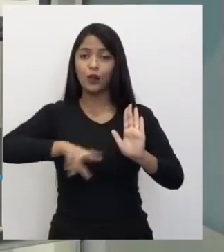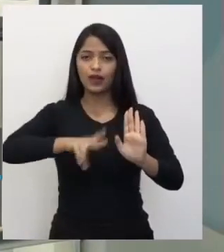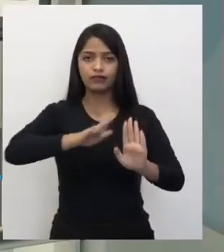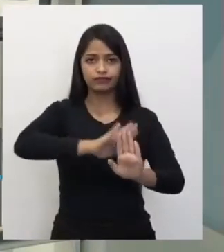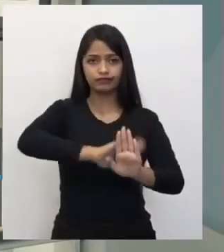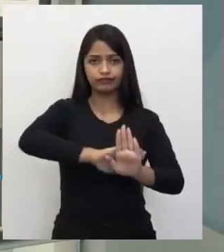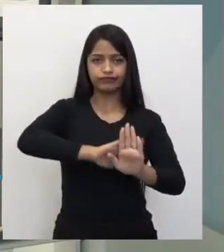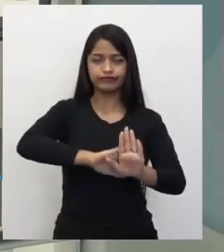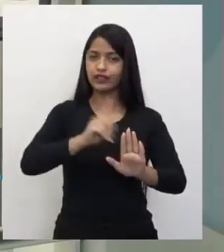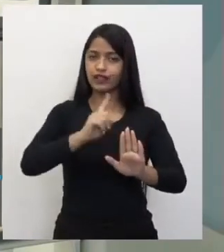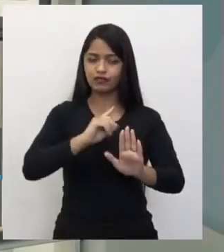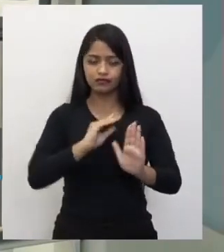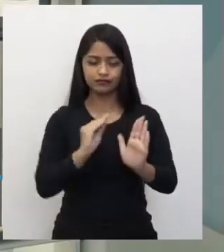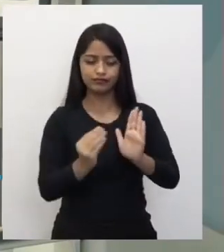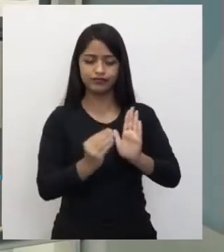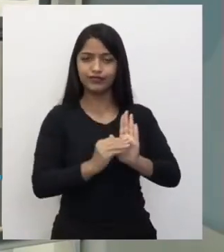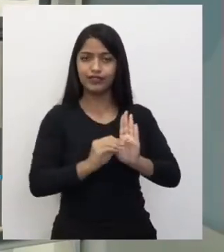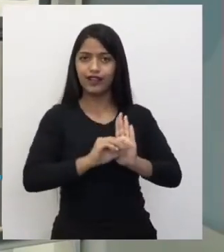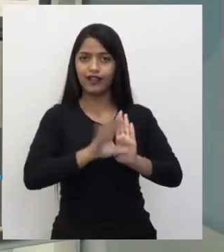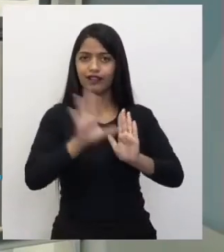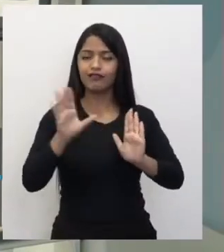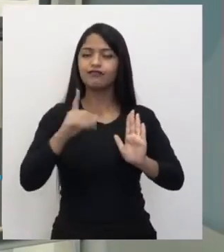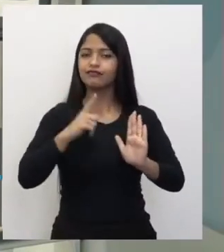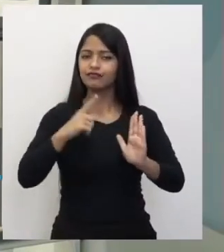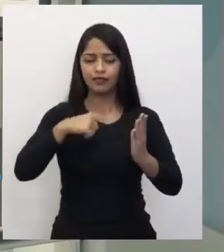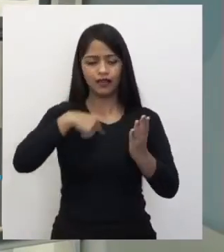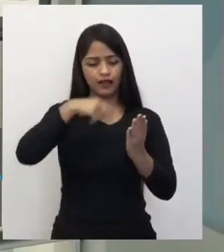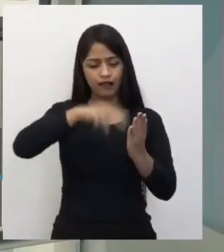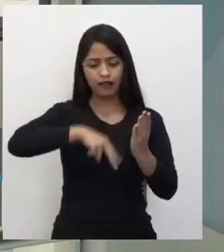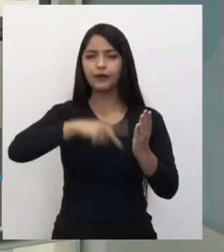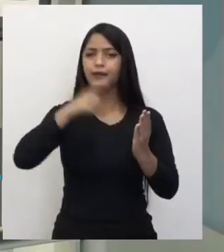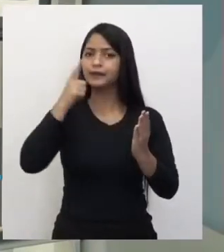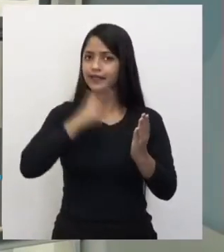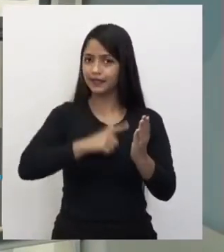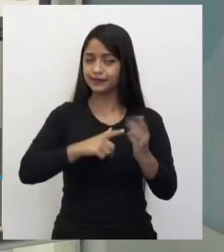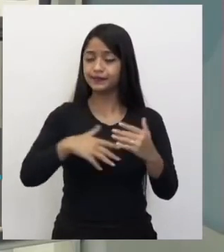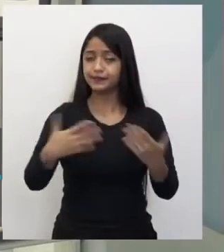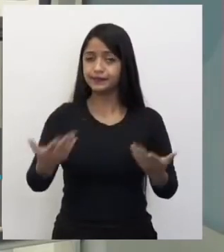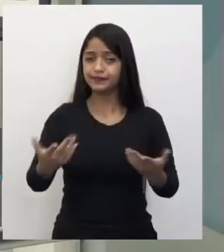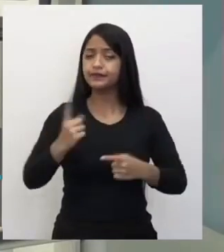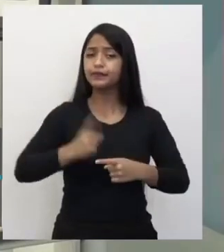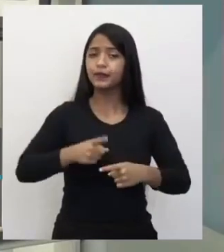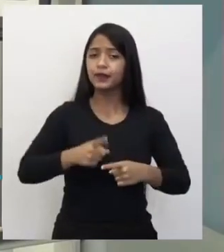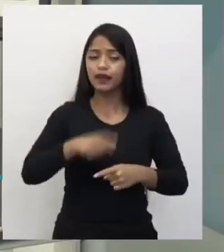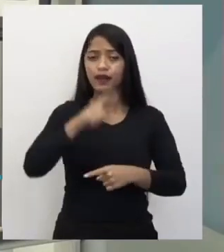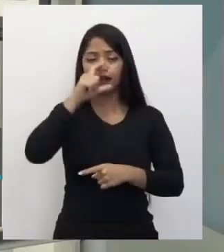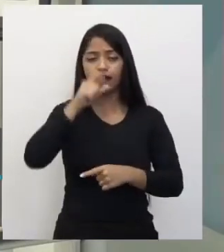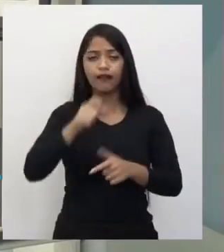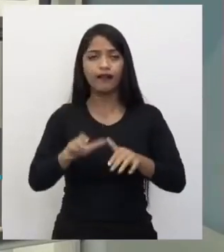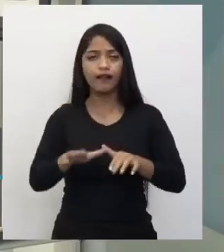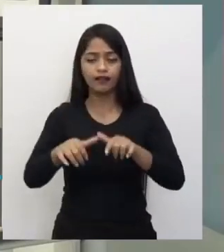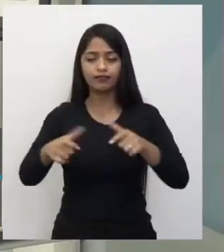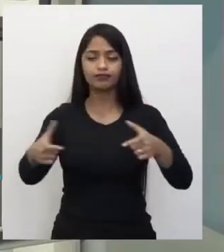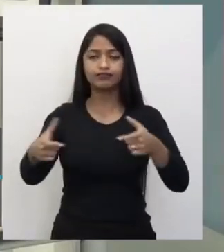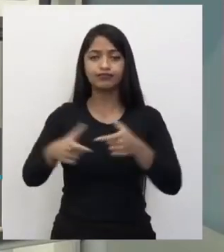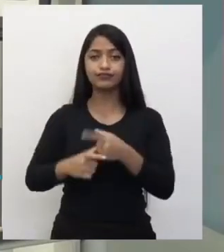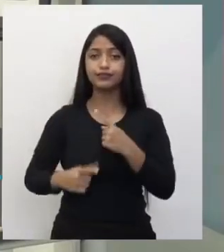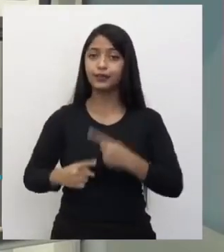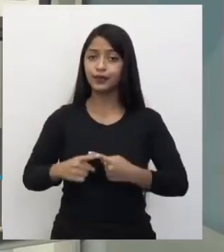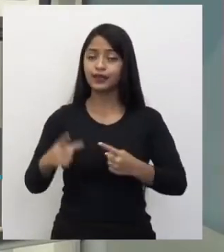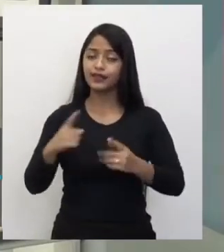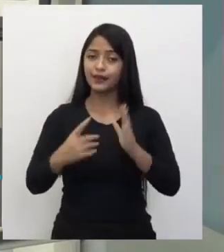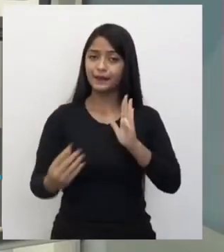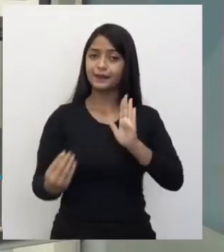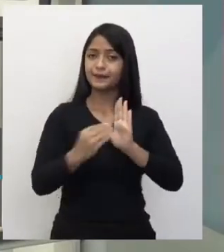dito, não. Ela está ali, presente, tá? Eu consigo ler. Então, a causa da extinção está lá. Aí, essa é uma pergunta,